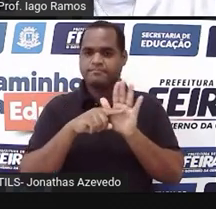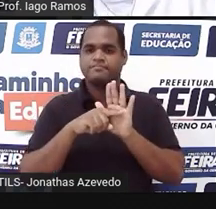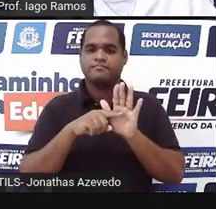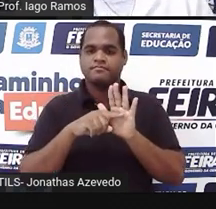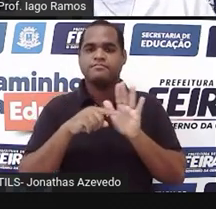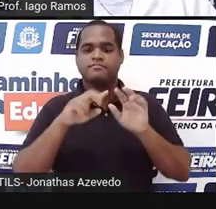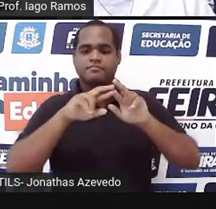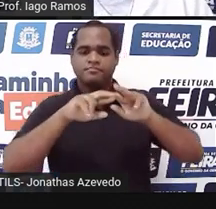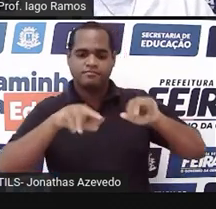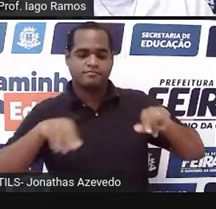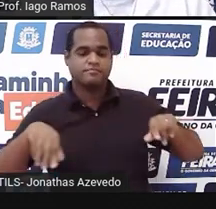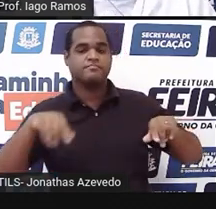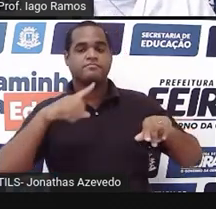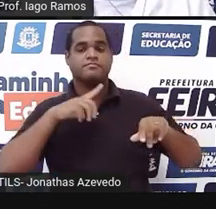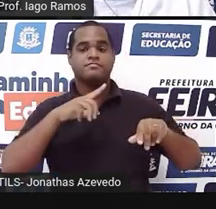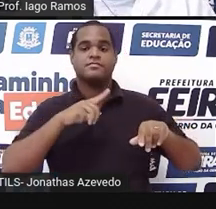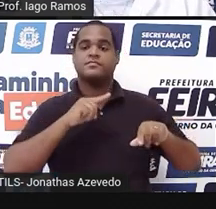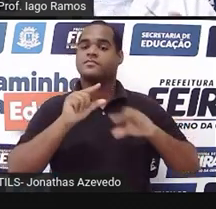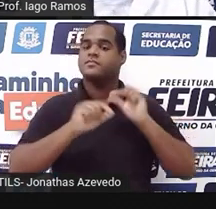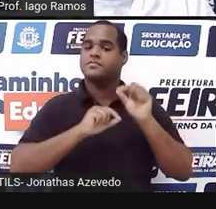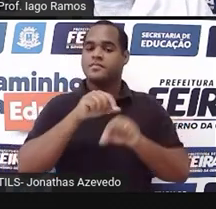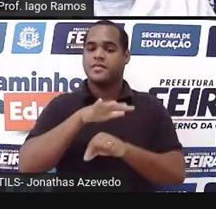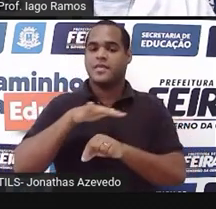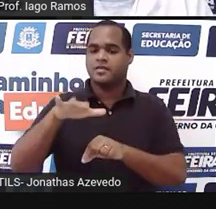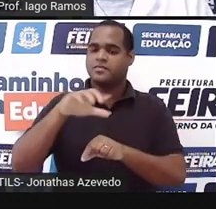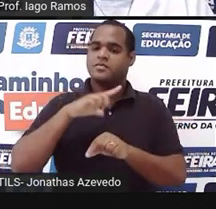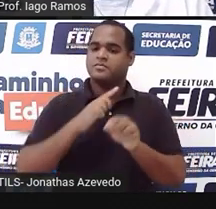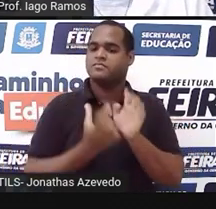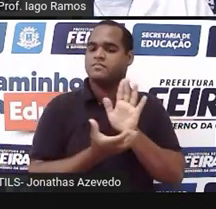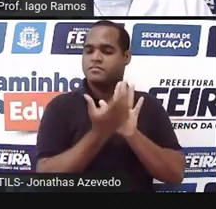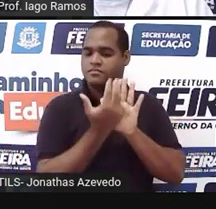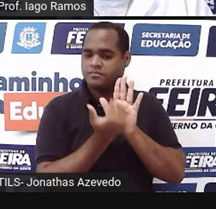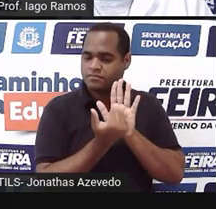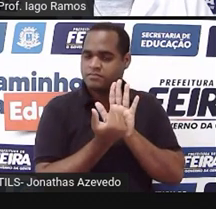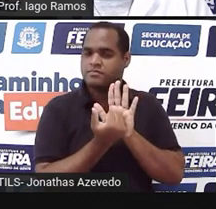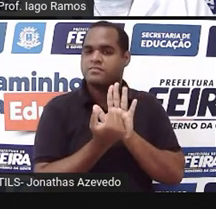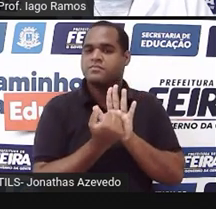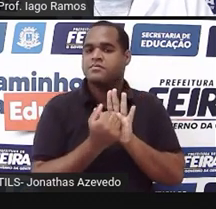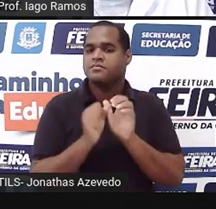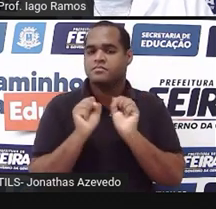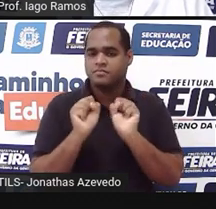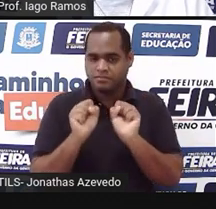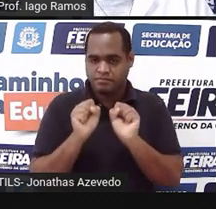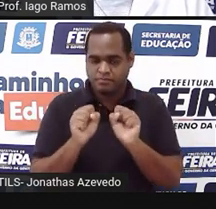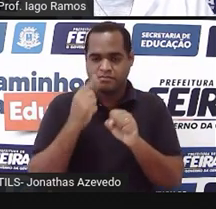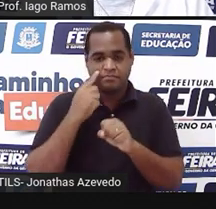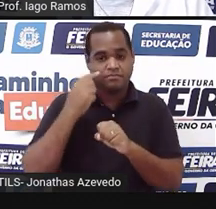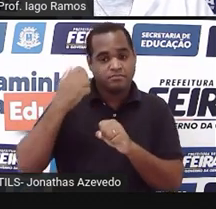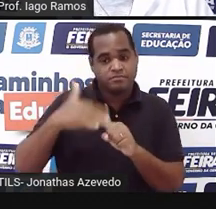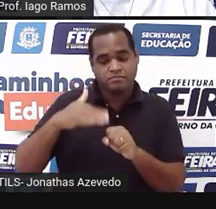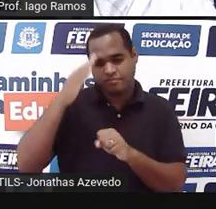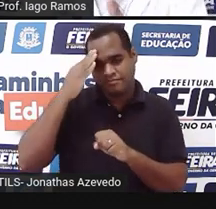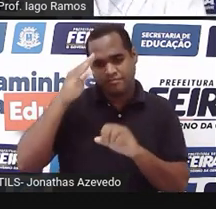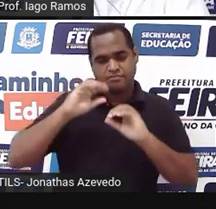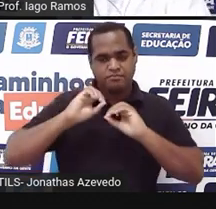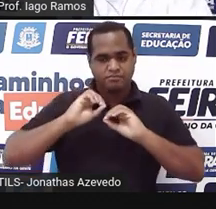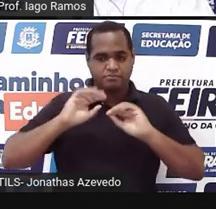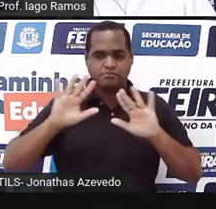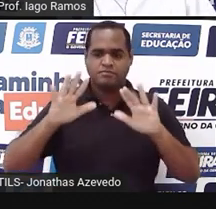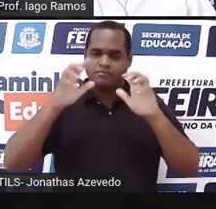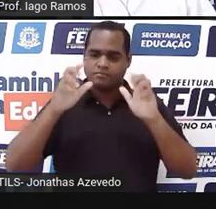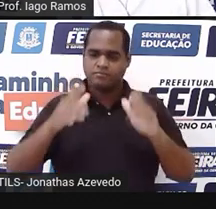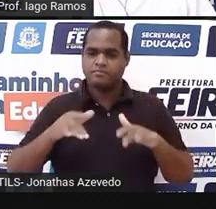aulas que a gente falou de cálculo de área de alguma Segura Eu Sempre tentei fazer uma ideia para gente